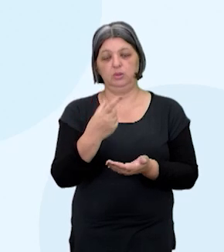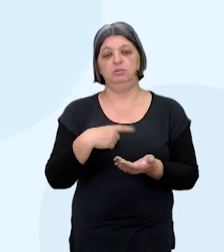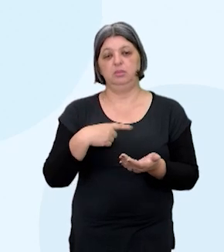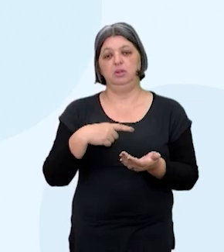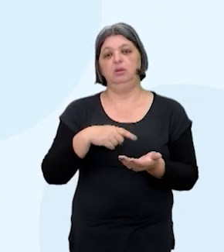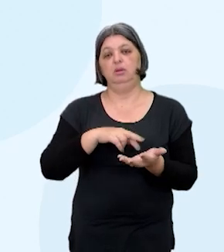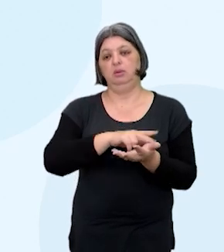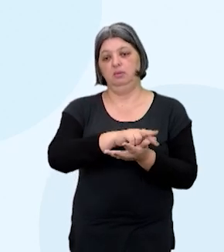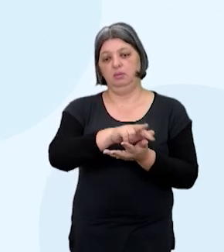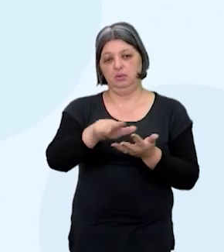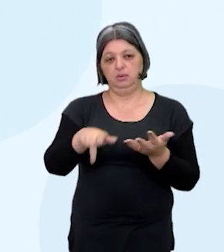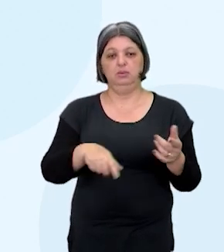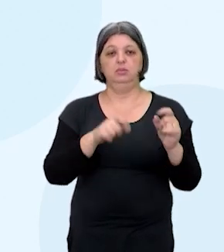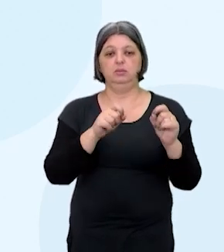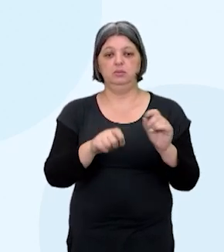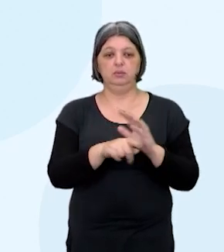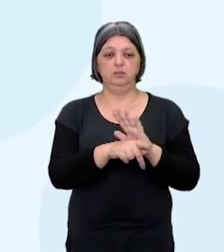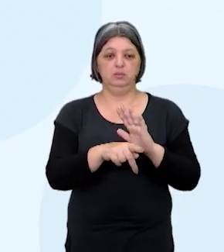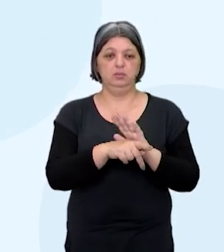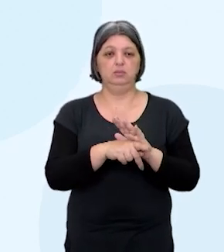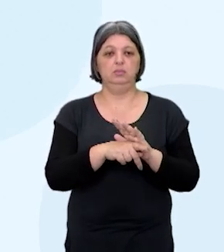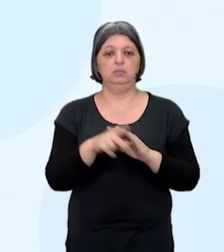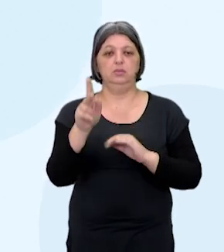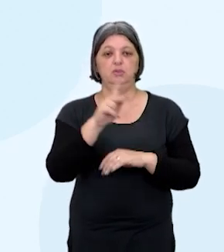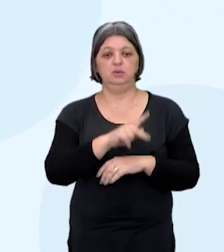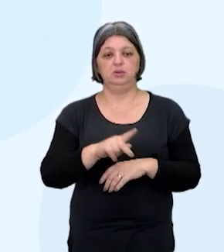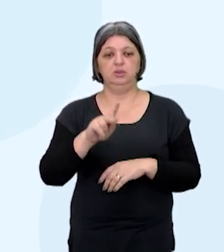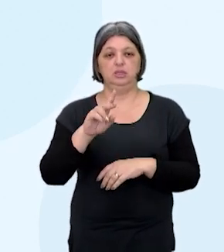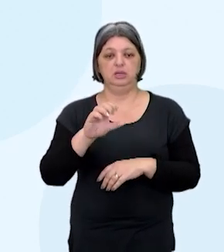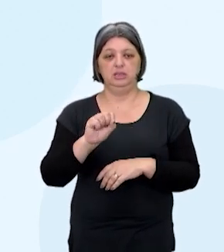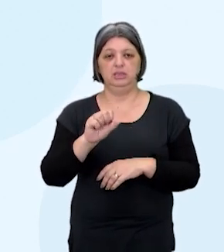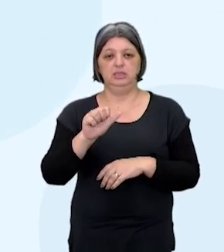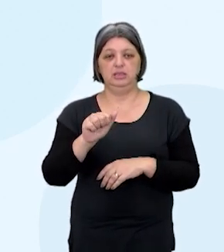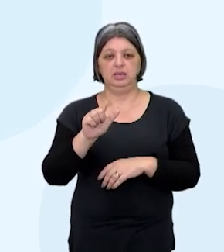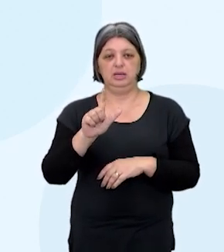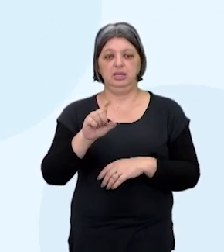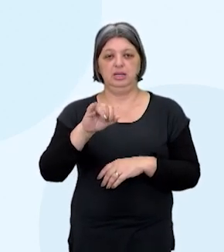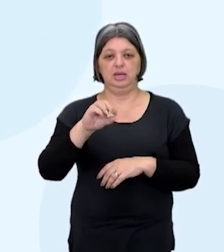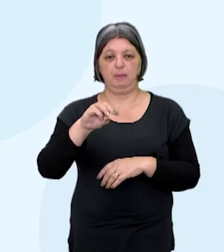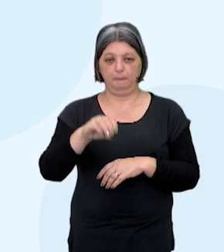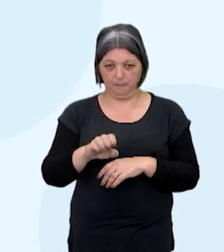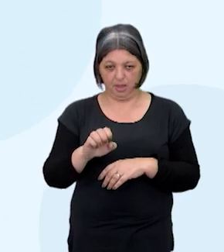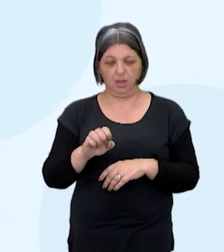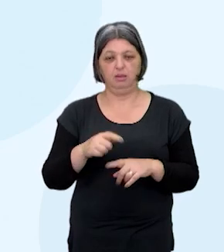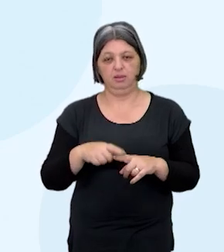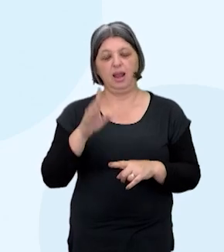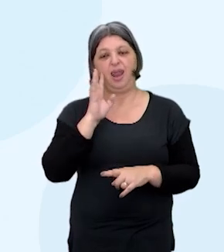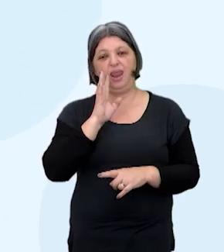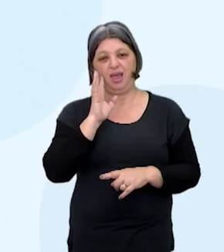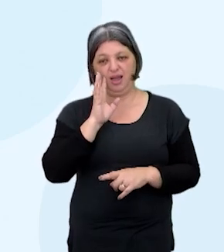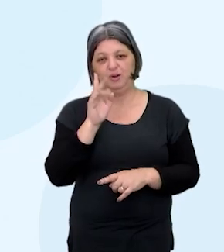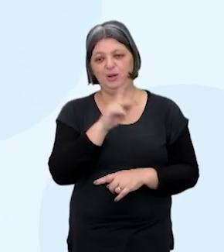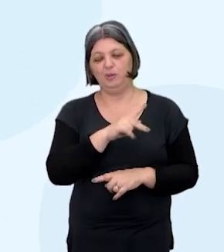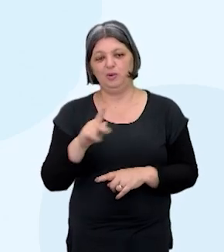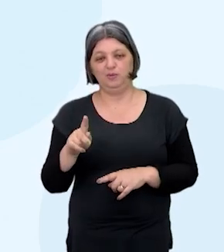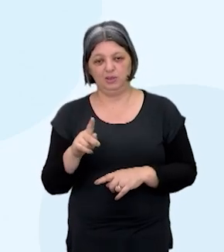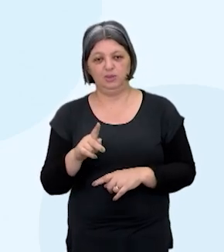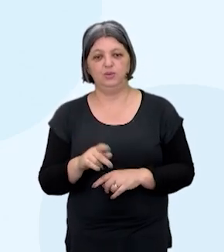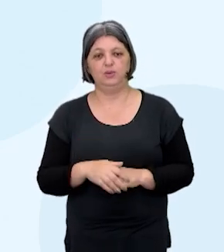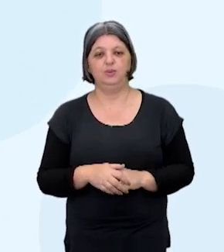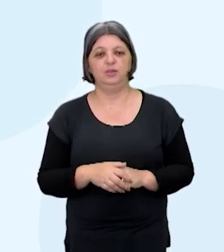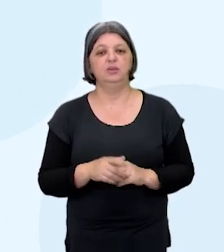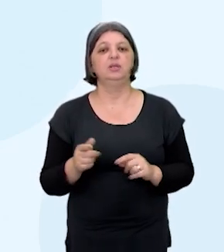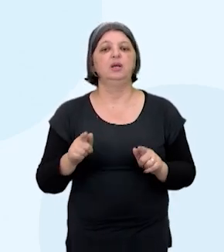Salim Mudê. Eles apresentaram, então, o projeto Repórter do Futuro. Foi bem legal, eles vieram com a professora Emília, são lá